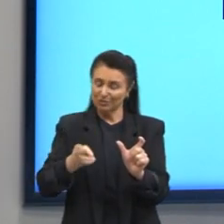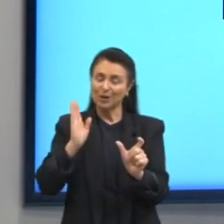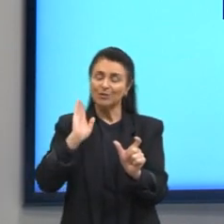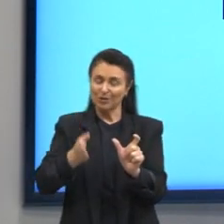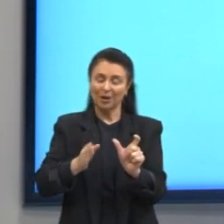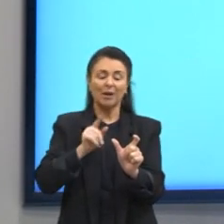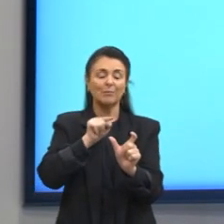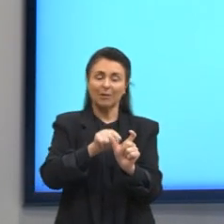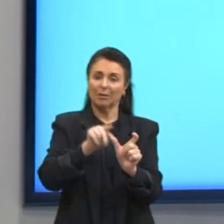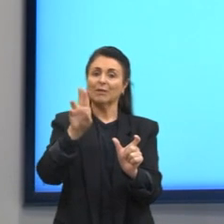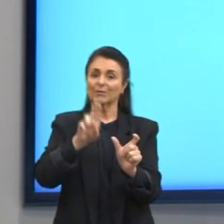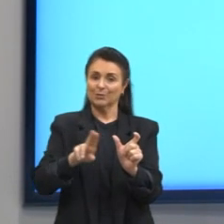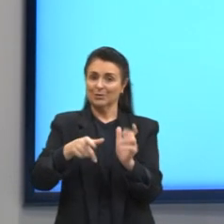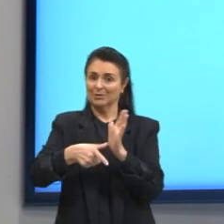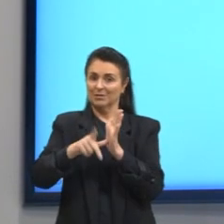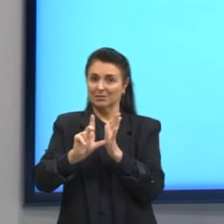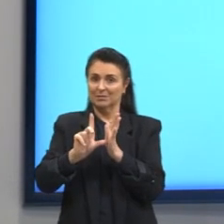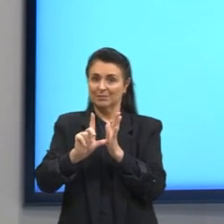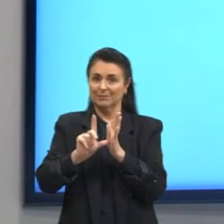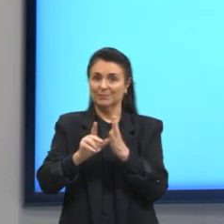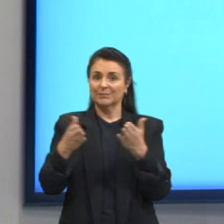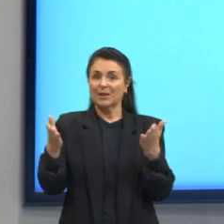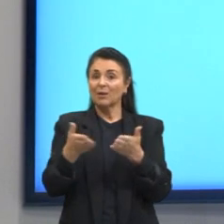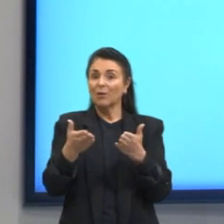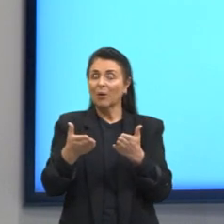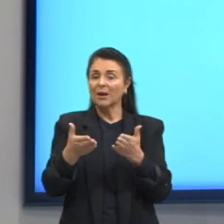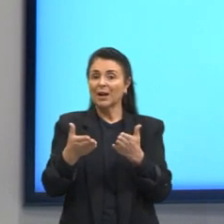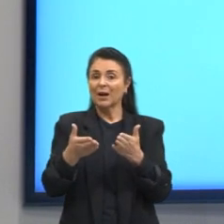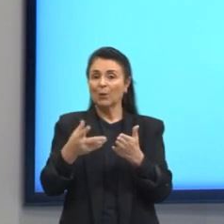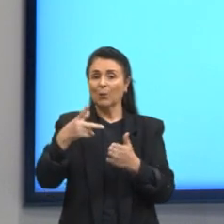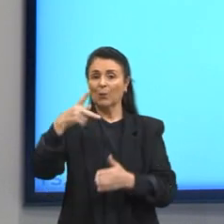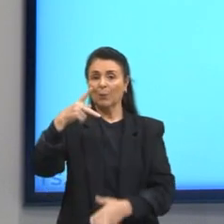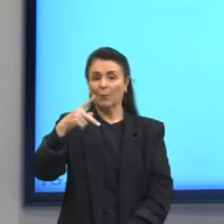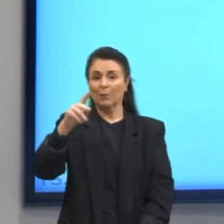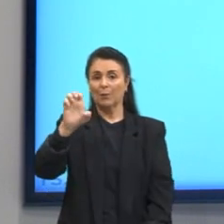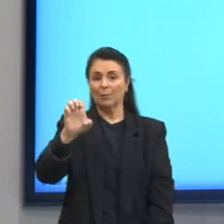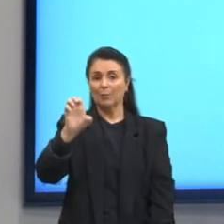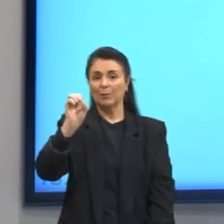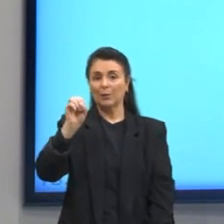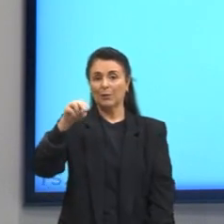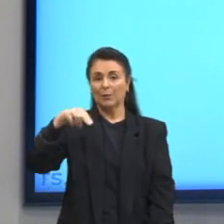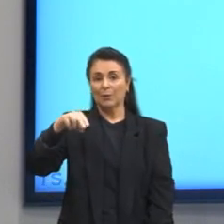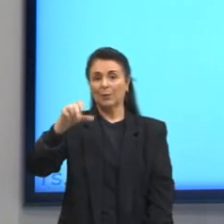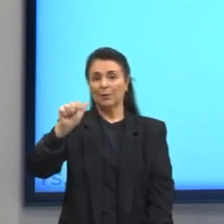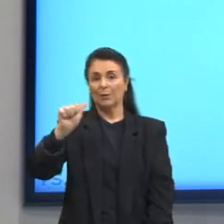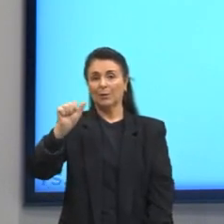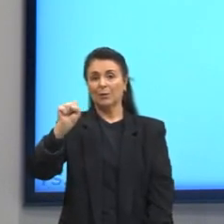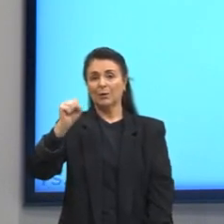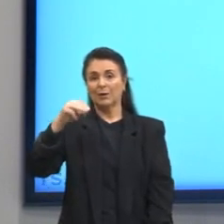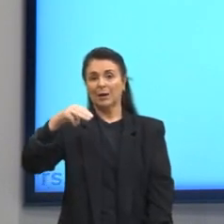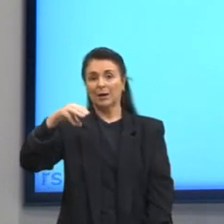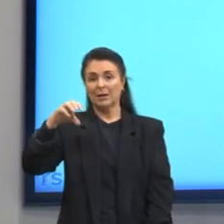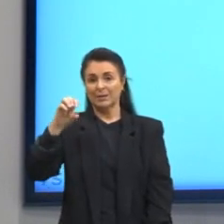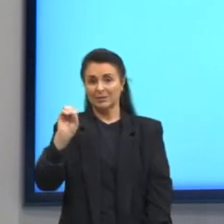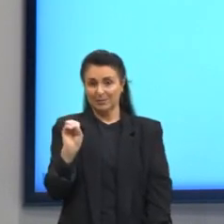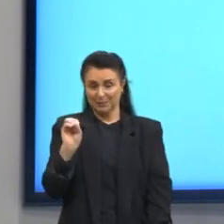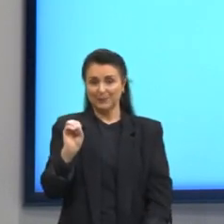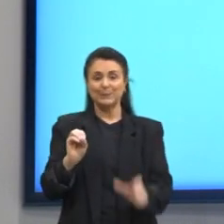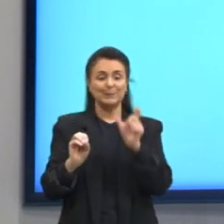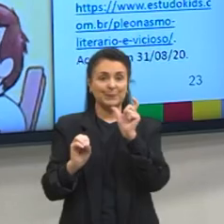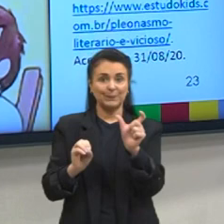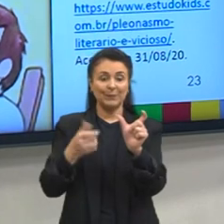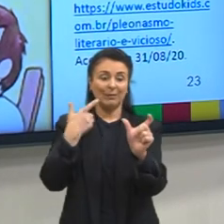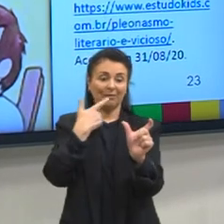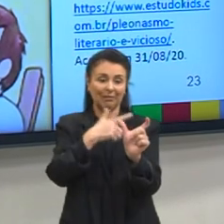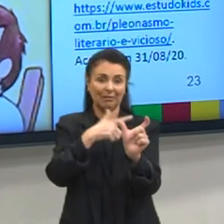foram citados Em algum momento e agora Chegamos em uma que eu sou apaixonada eu adoro